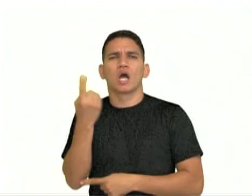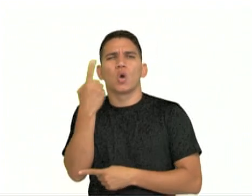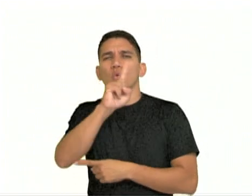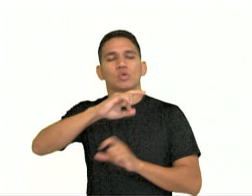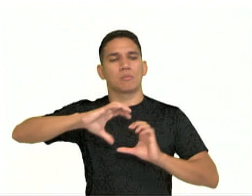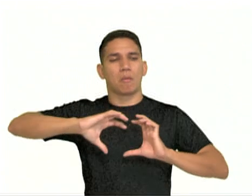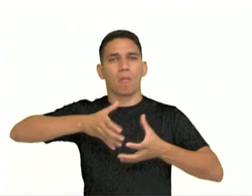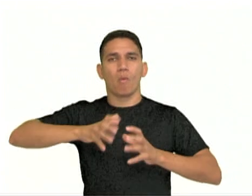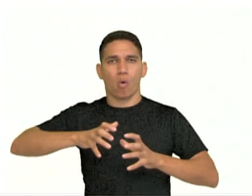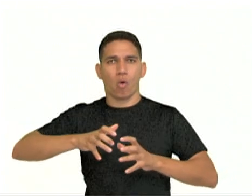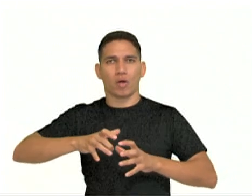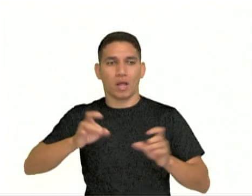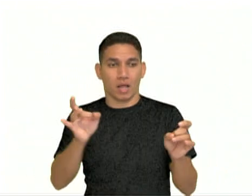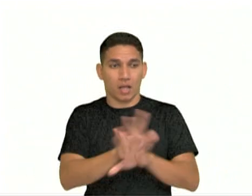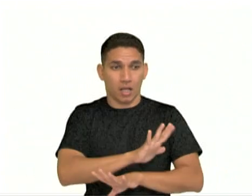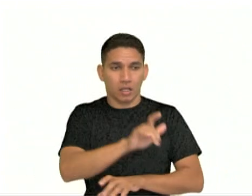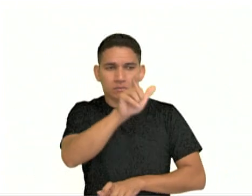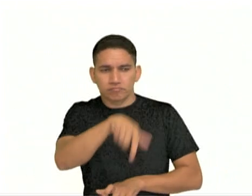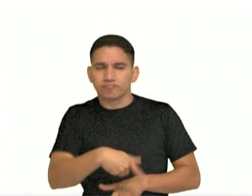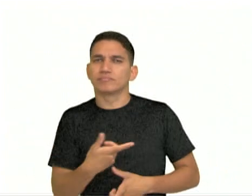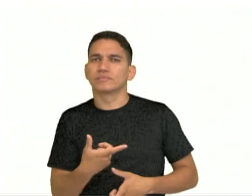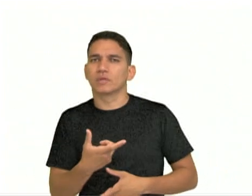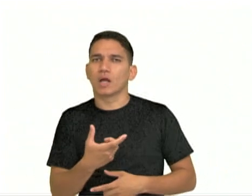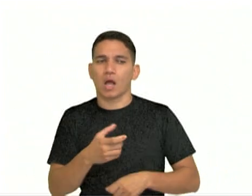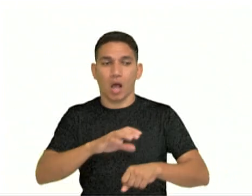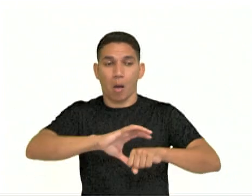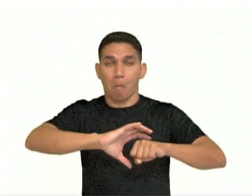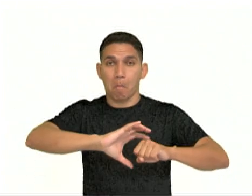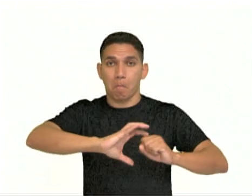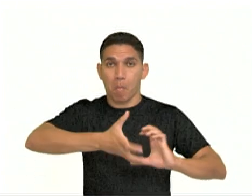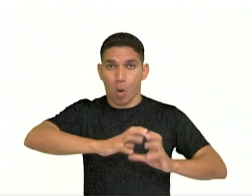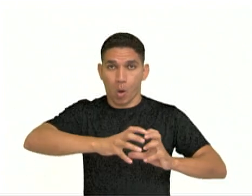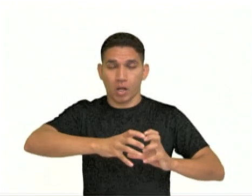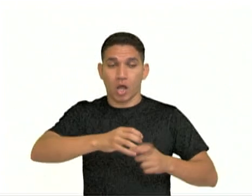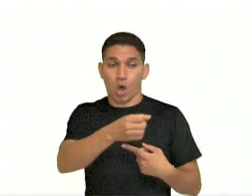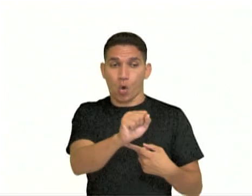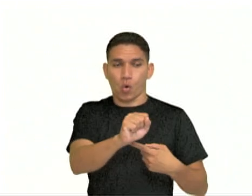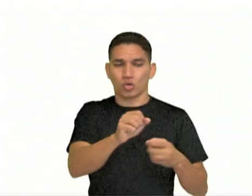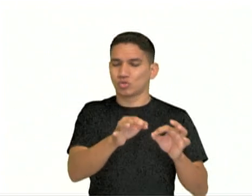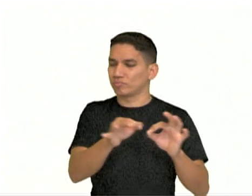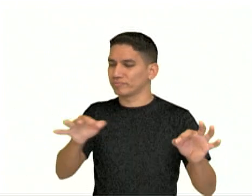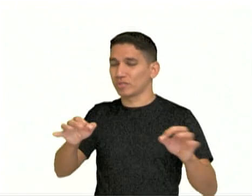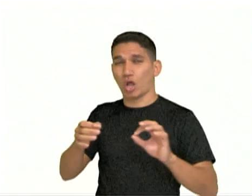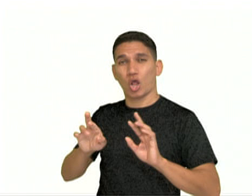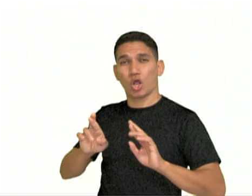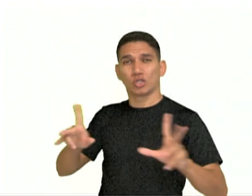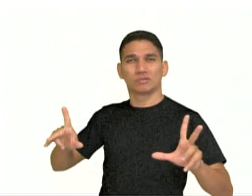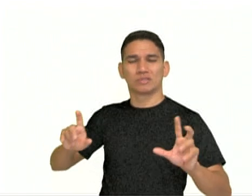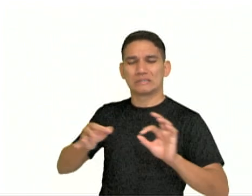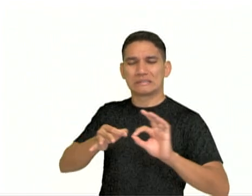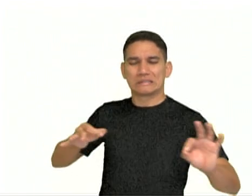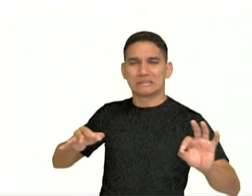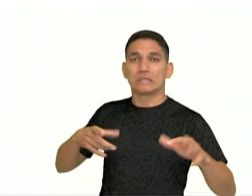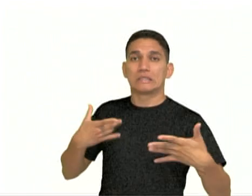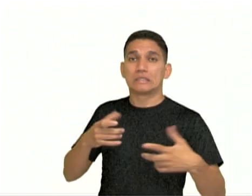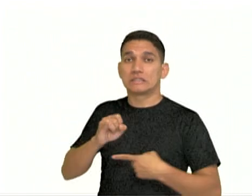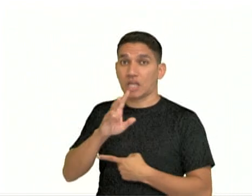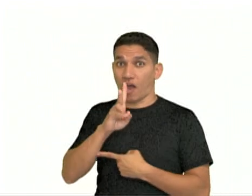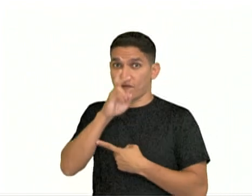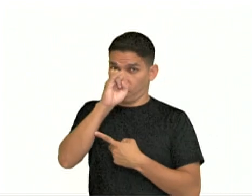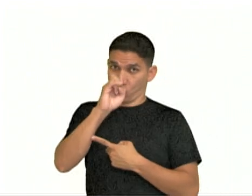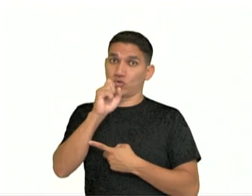ganhar o jogo, tem a bola 8 longe da caçapa. Aplicar muita força pode fazer com que a bola vá para